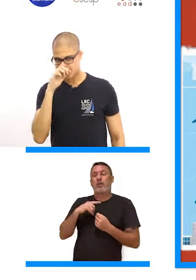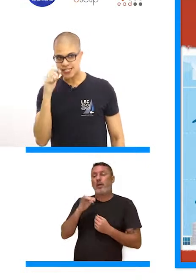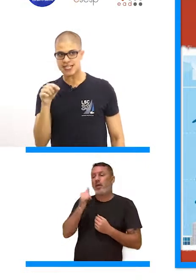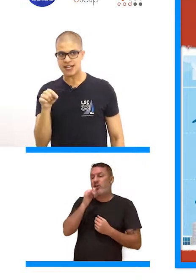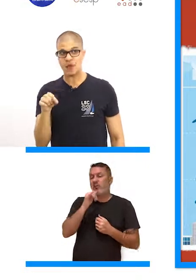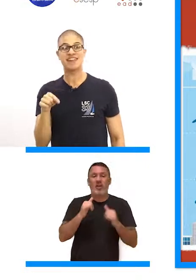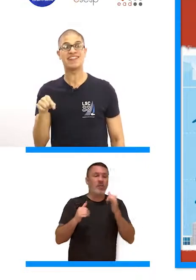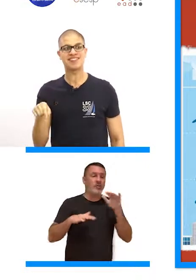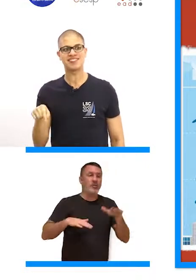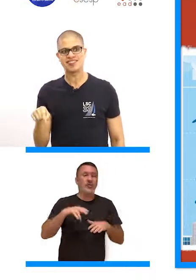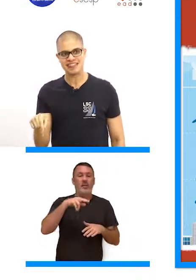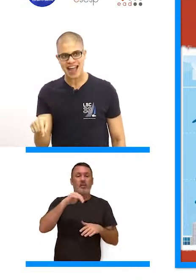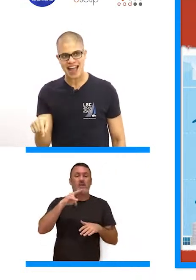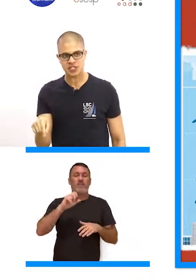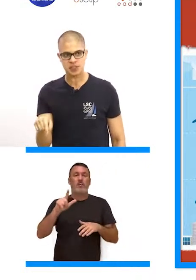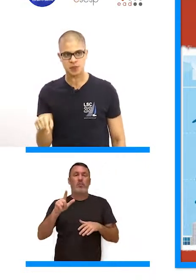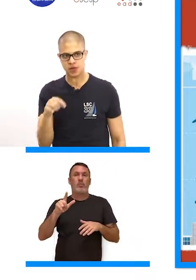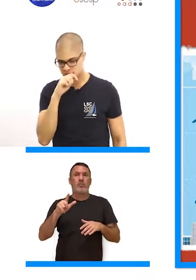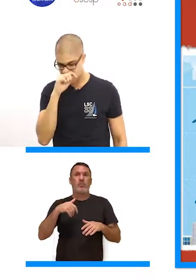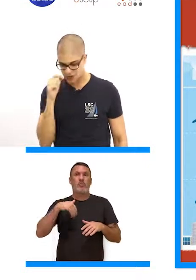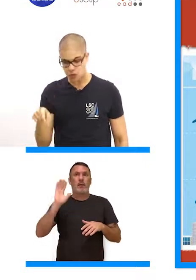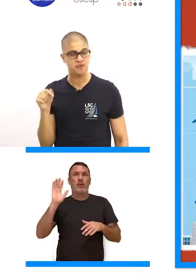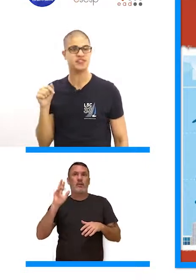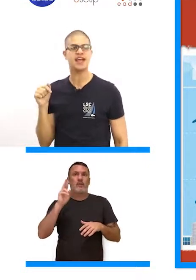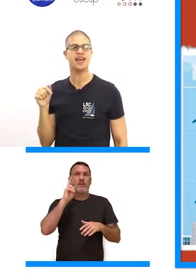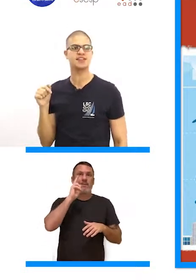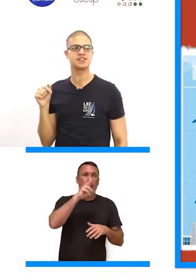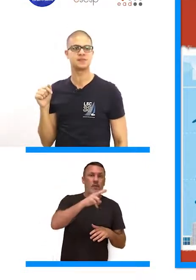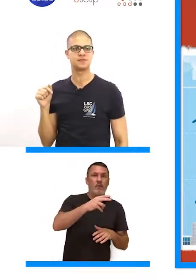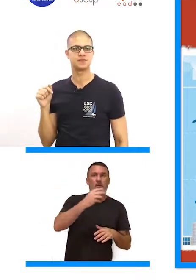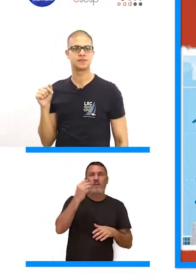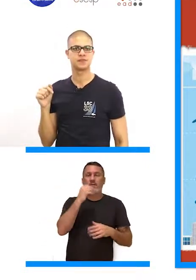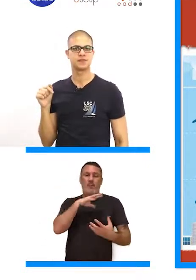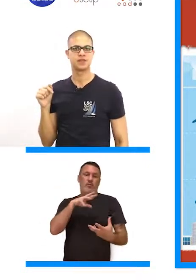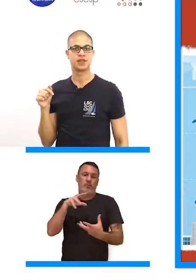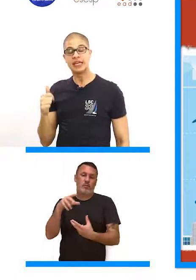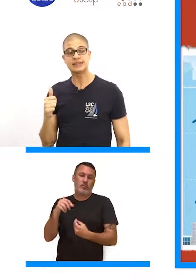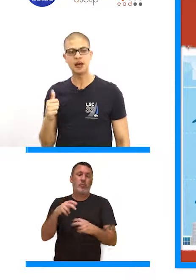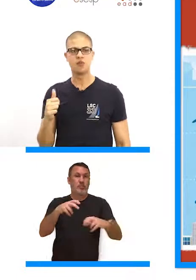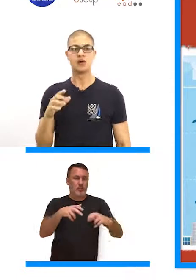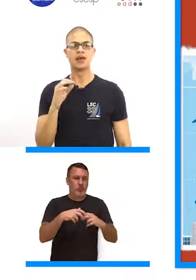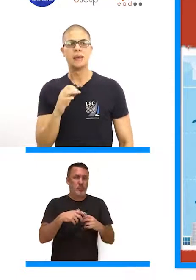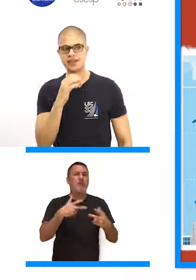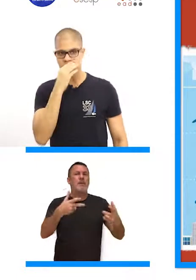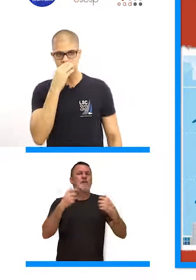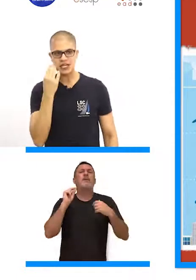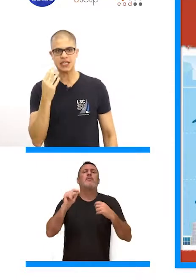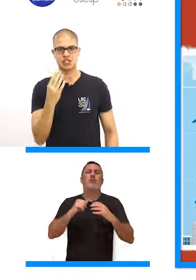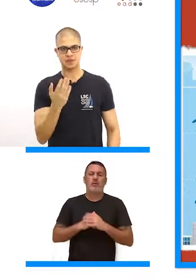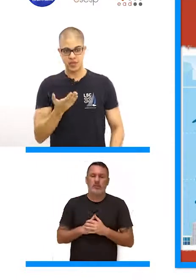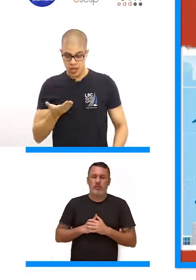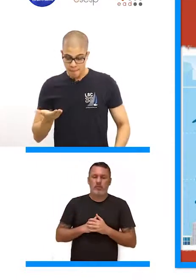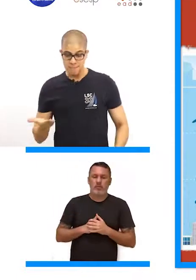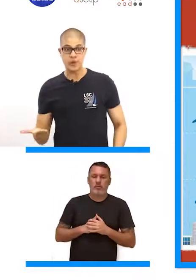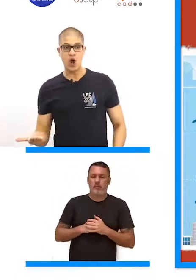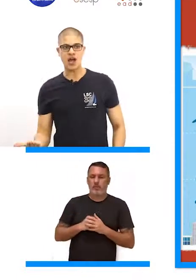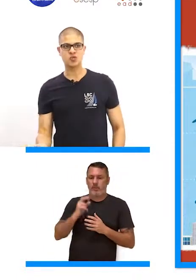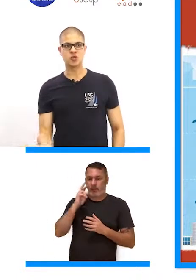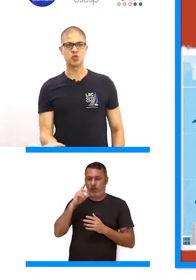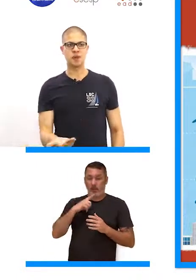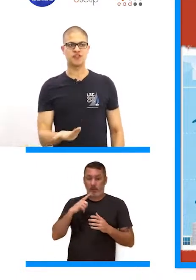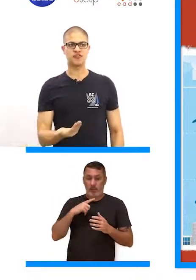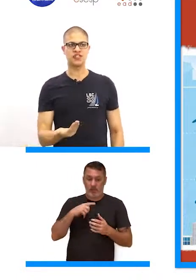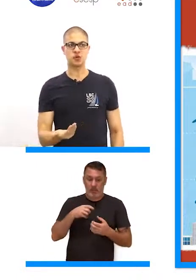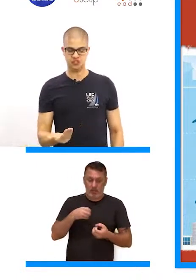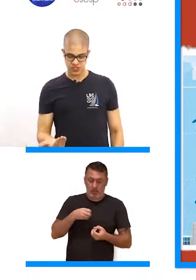de energia, com a intensidade desse processo na superfície terrestre. Então, perceba o seguinte,